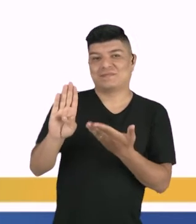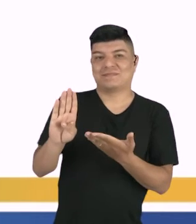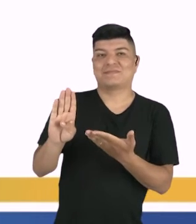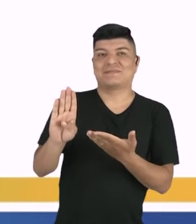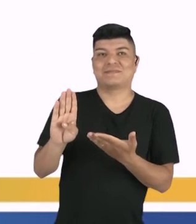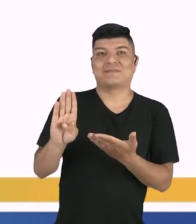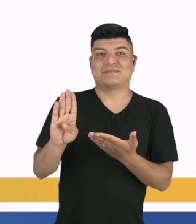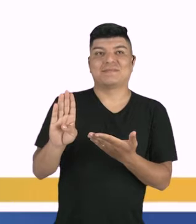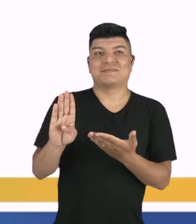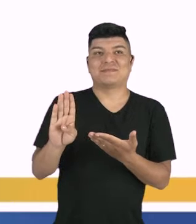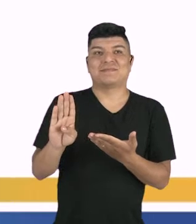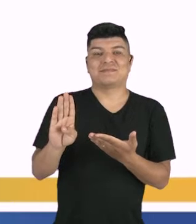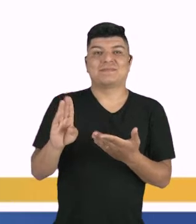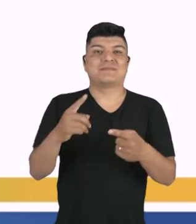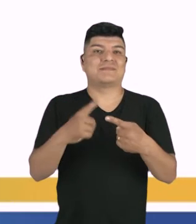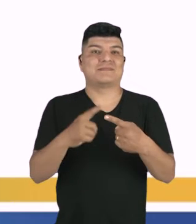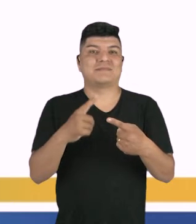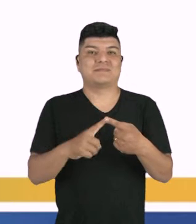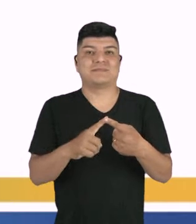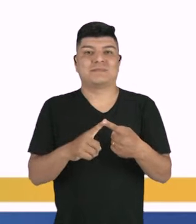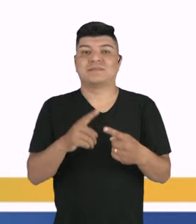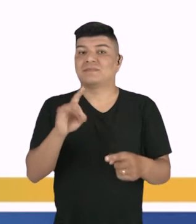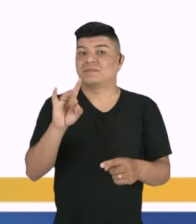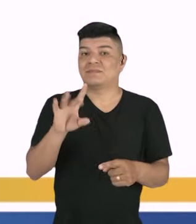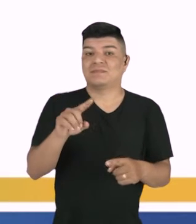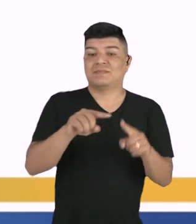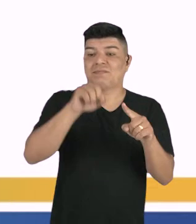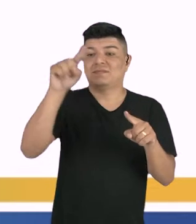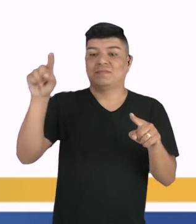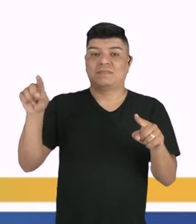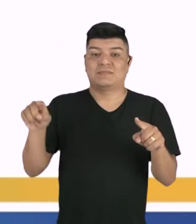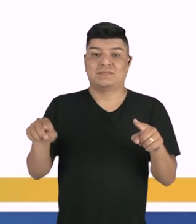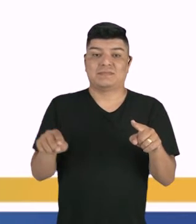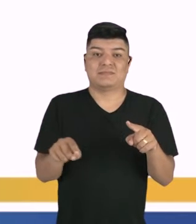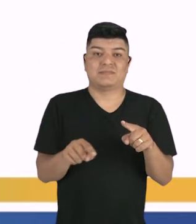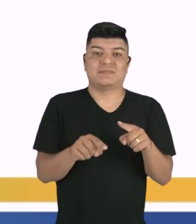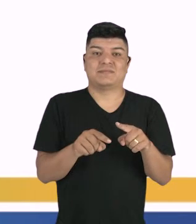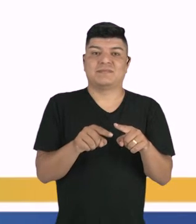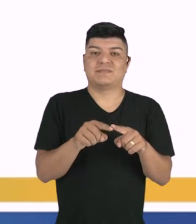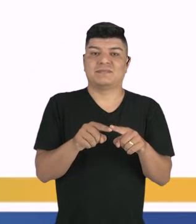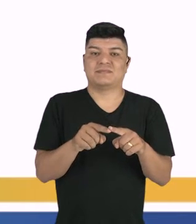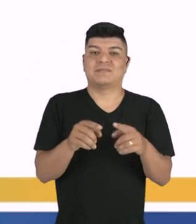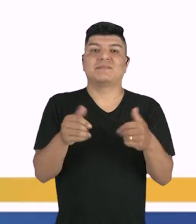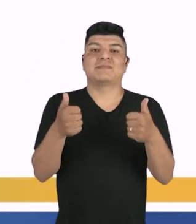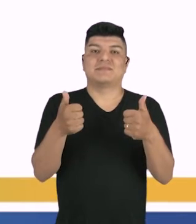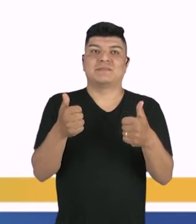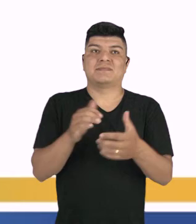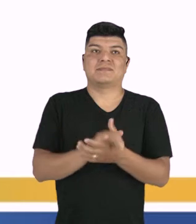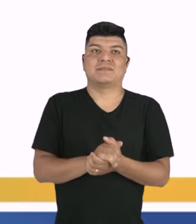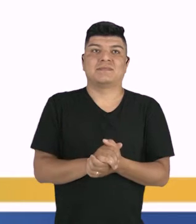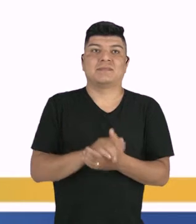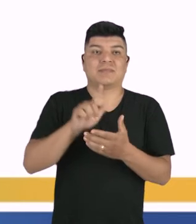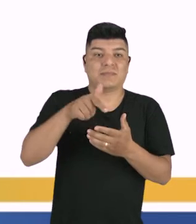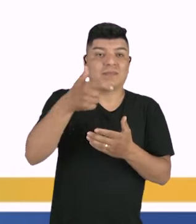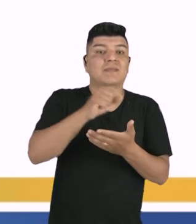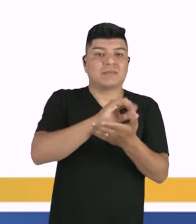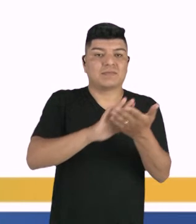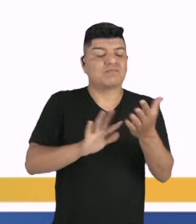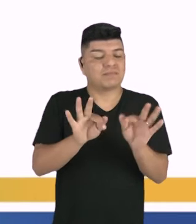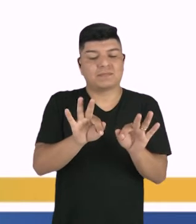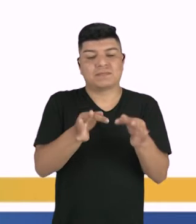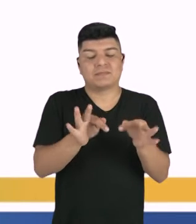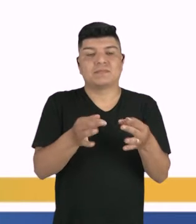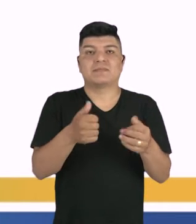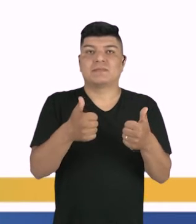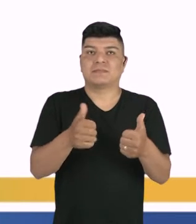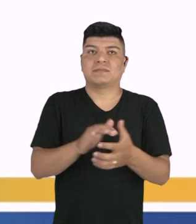5π sobre 6, porque consideramos apenas uma volta como intervalo. Vamos para uma próxima, também simples,